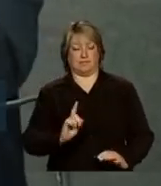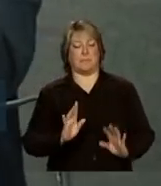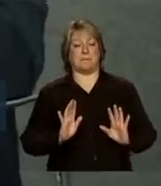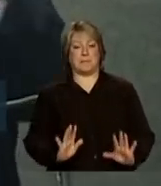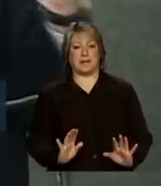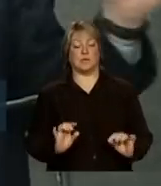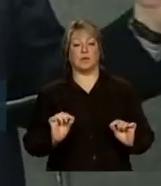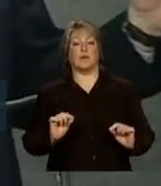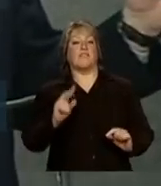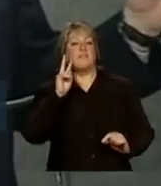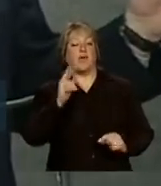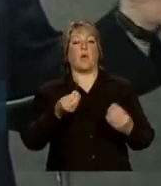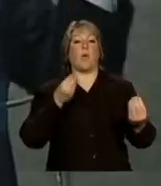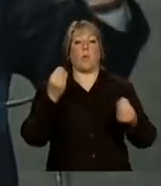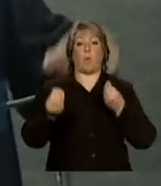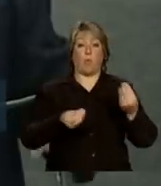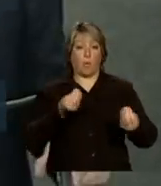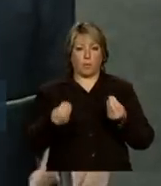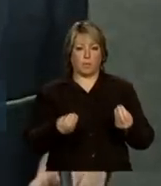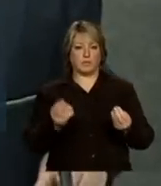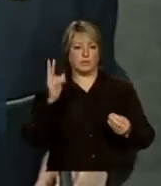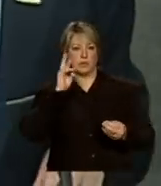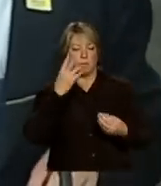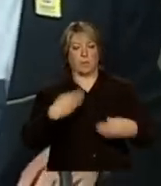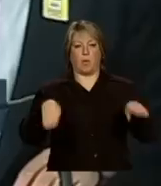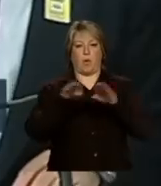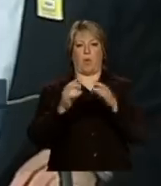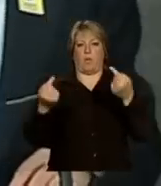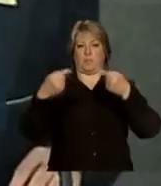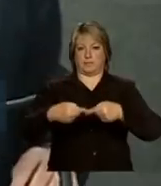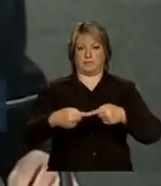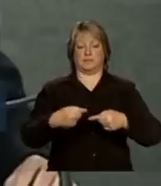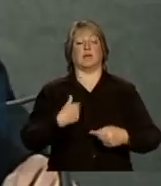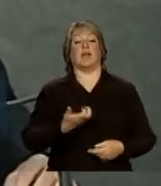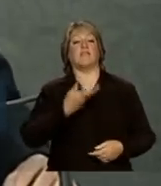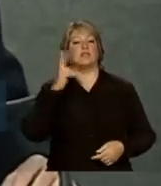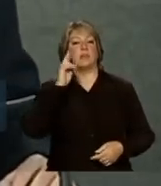temas estruturais da competitividade eu quero falar um pouco sobre